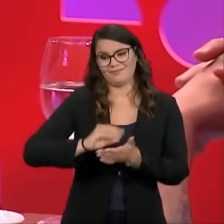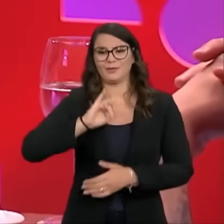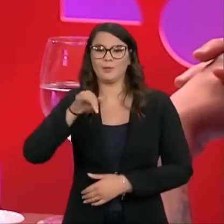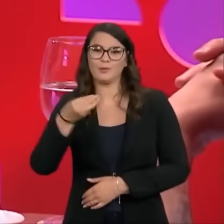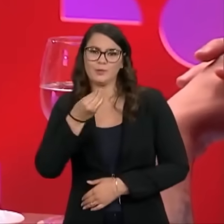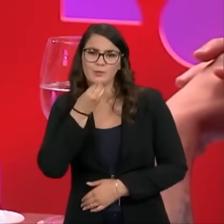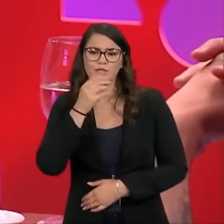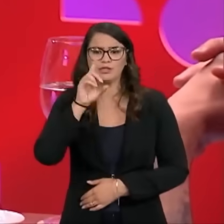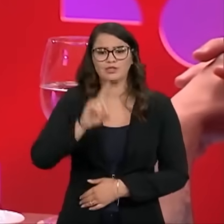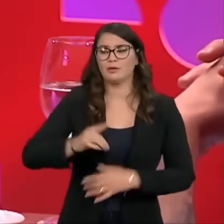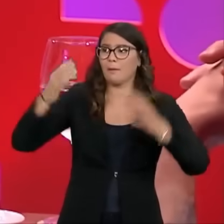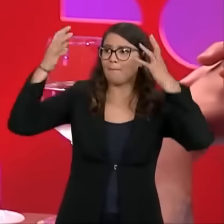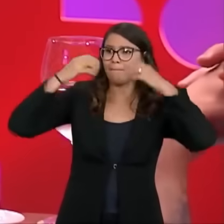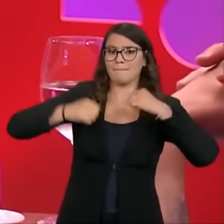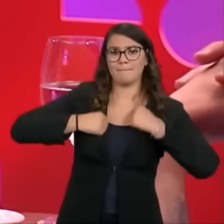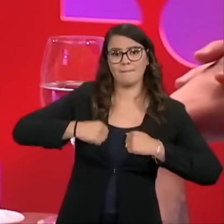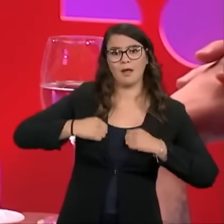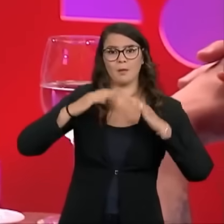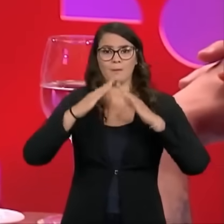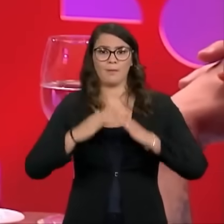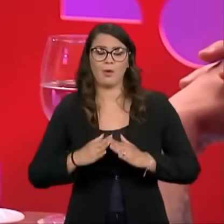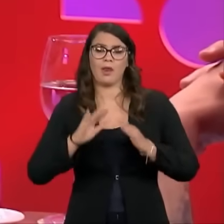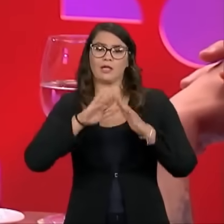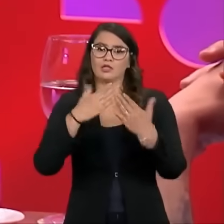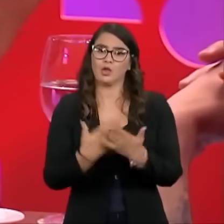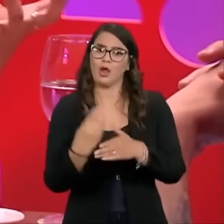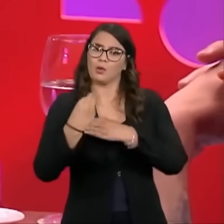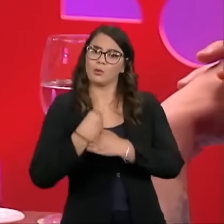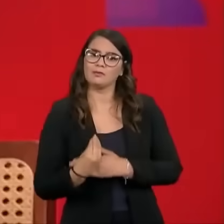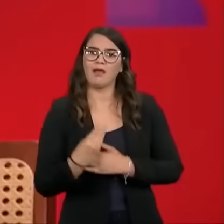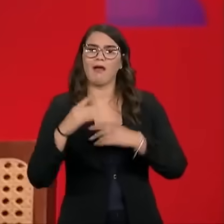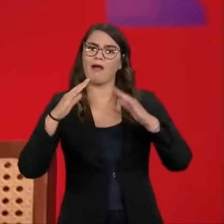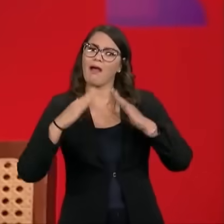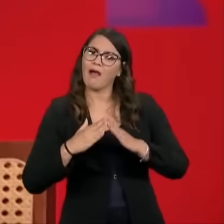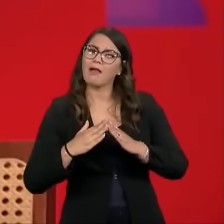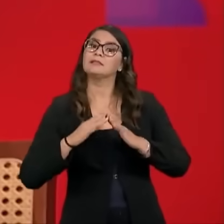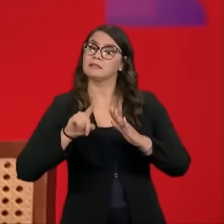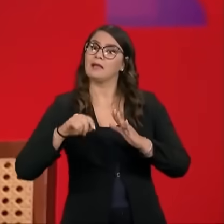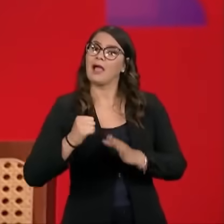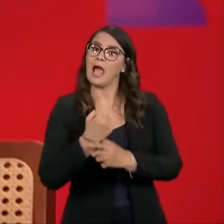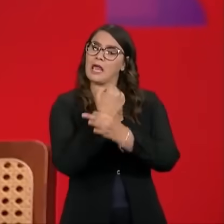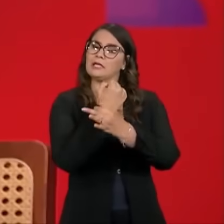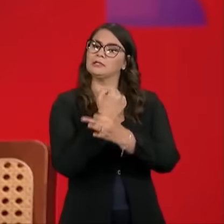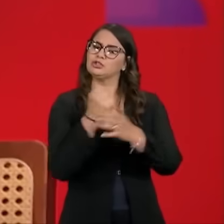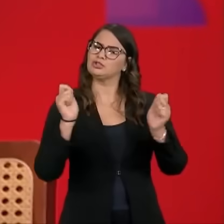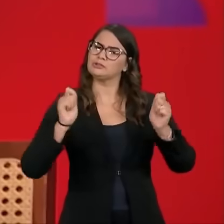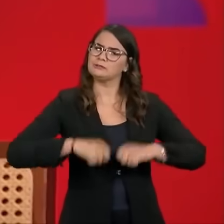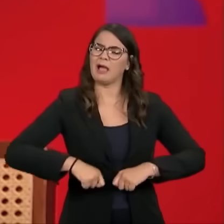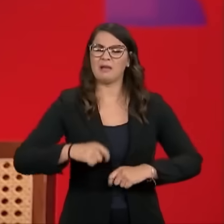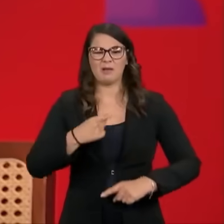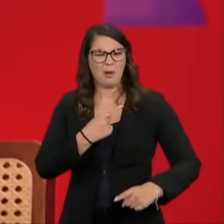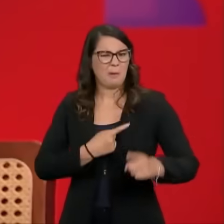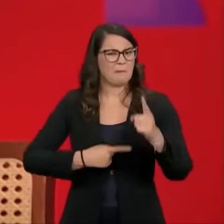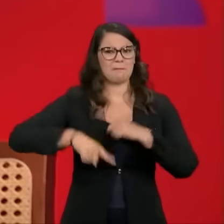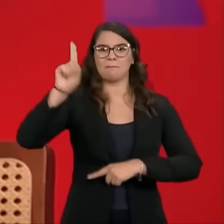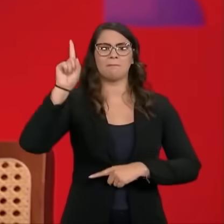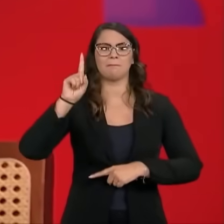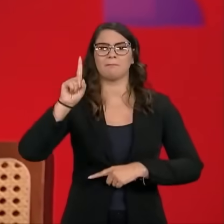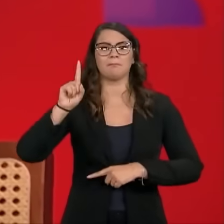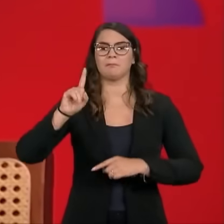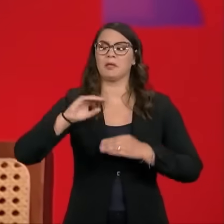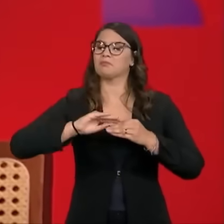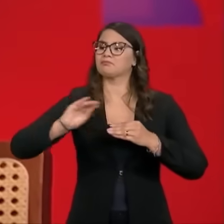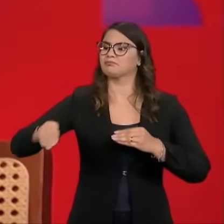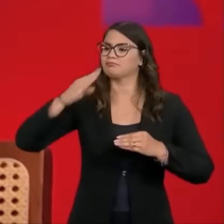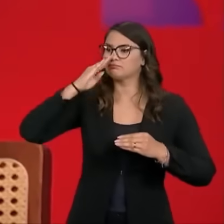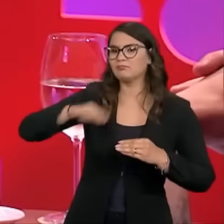direito ao banho a moradia a escola ao afeto ao cuidado ao lar que nos garante e nos possibilita romper com a marginalidade